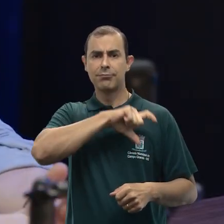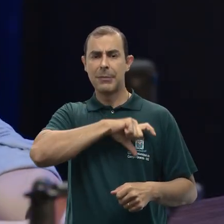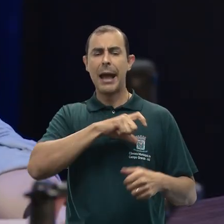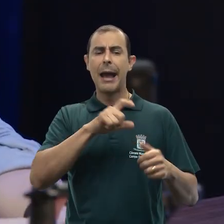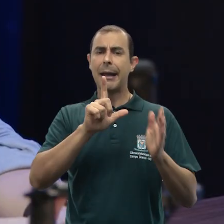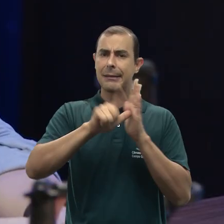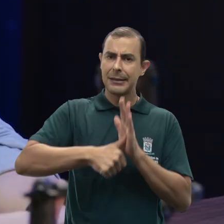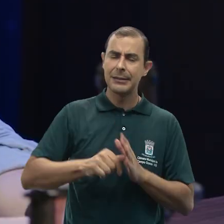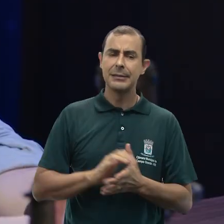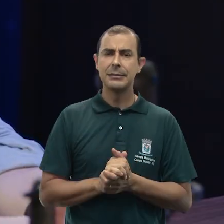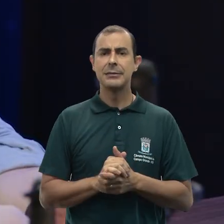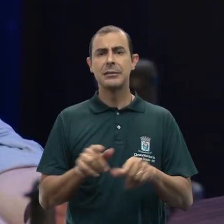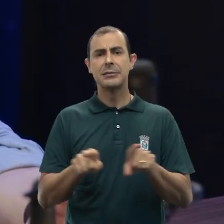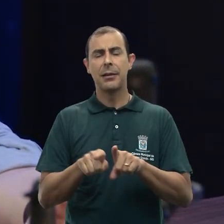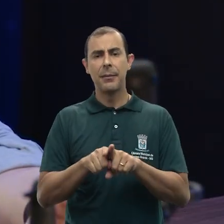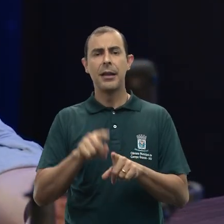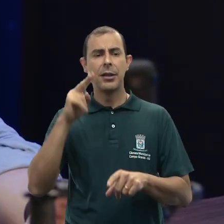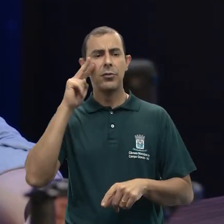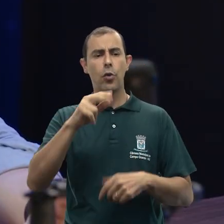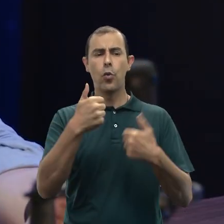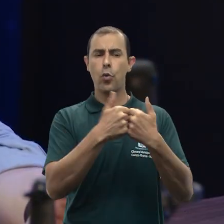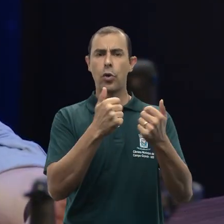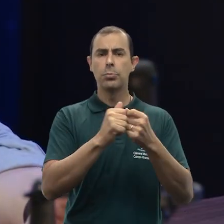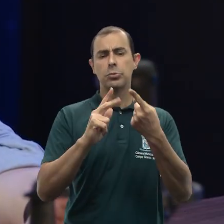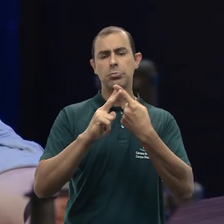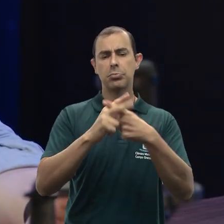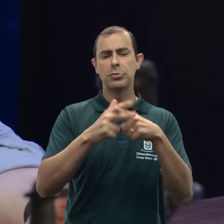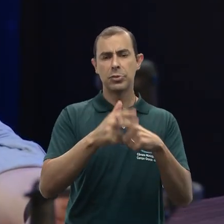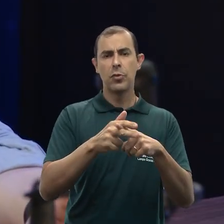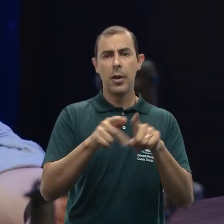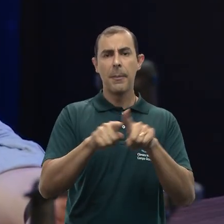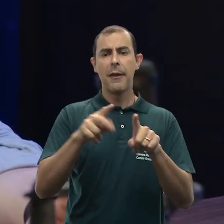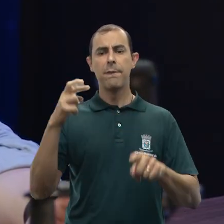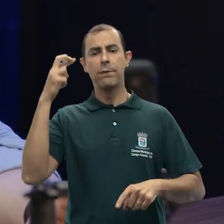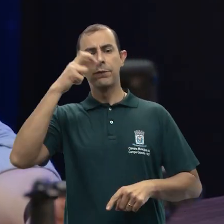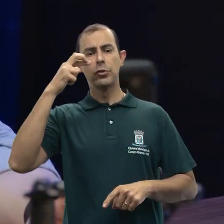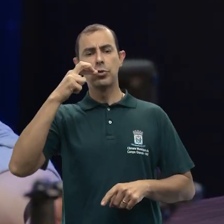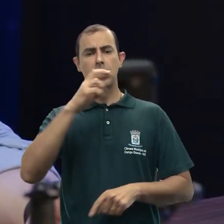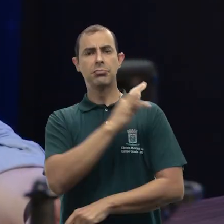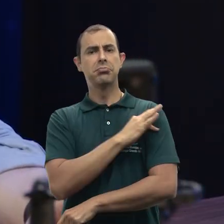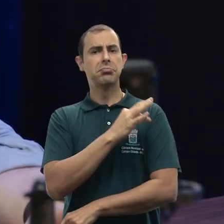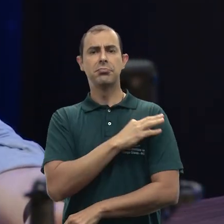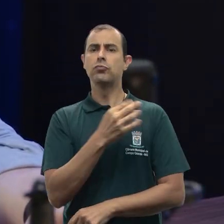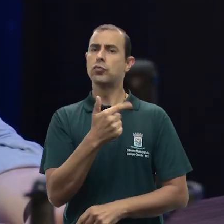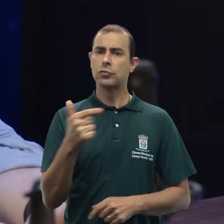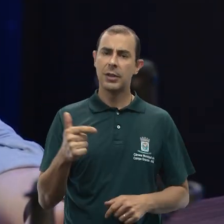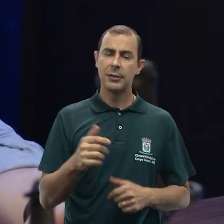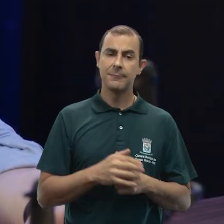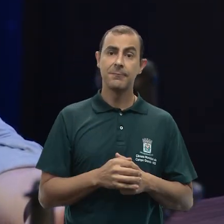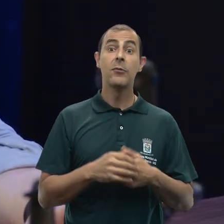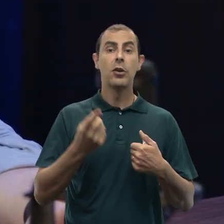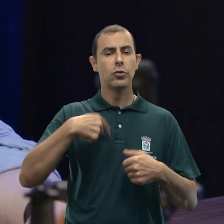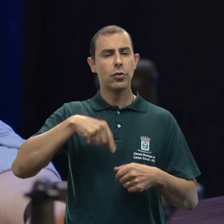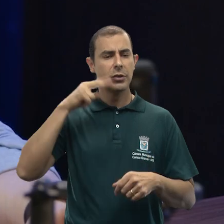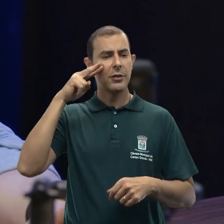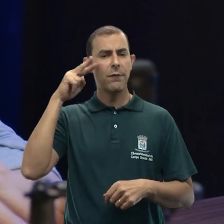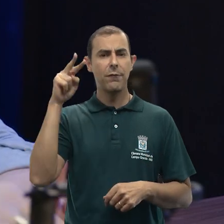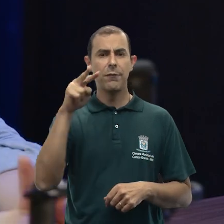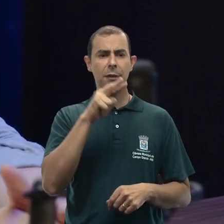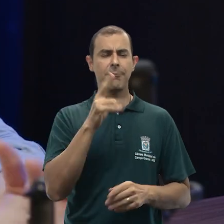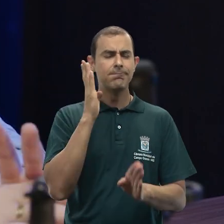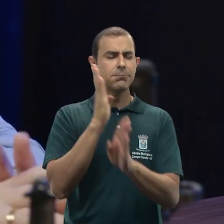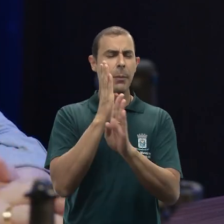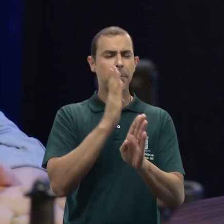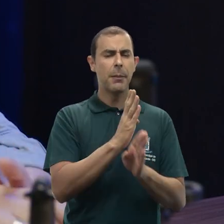recebendo manutenção e depois não faz a vistoria técnica, que é obrigatório a ter também. Então a gente viu várias